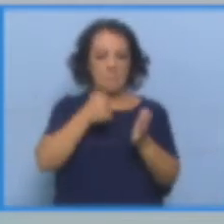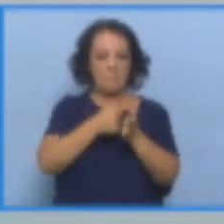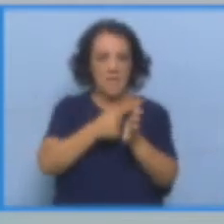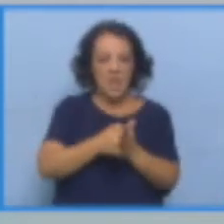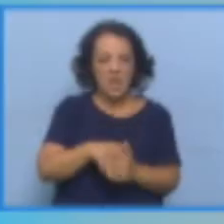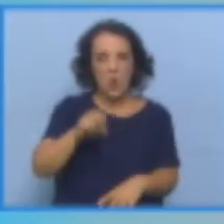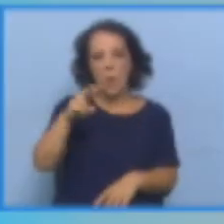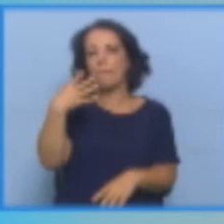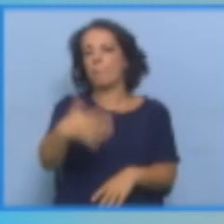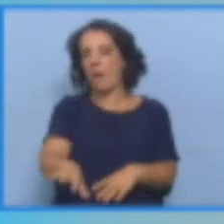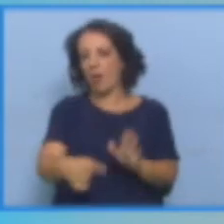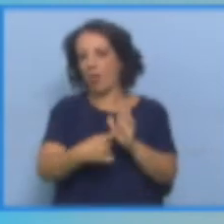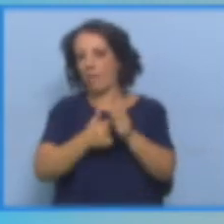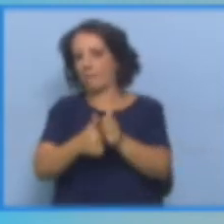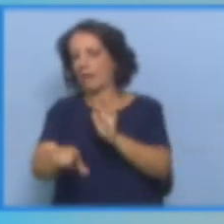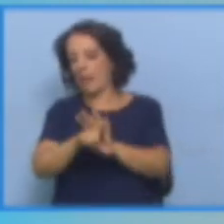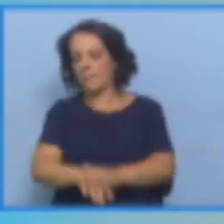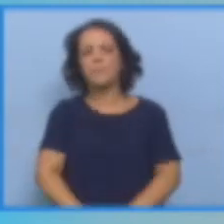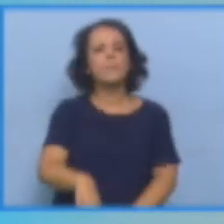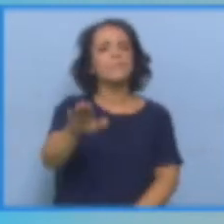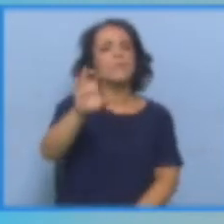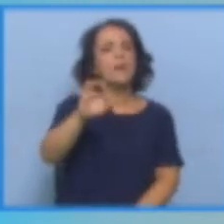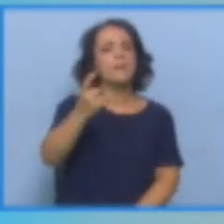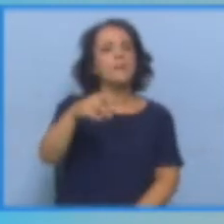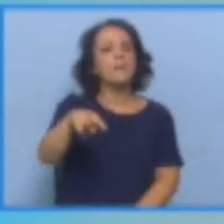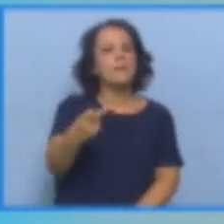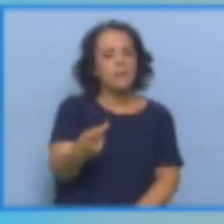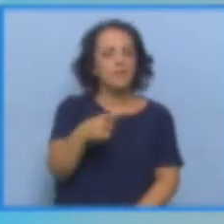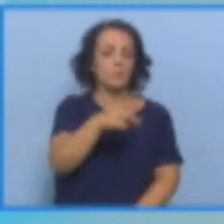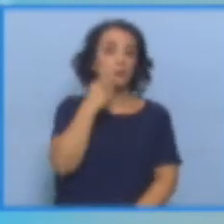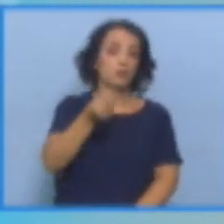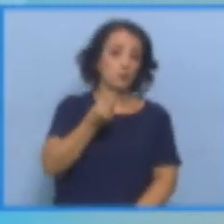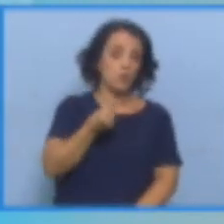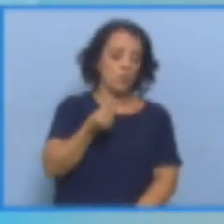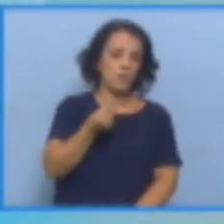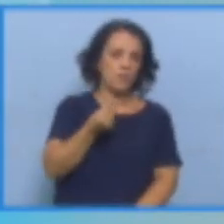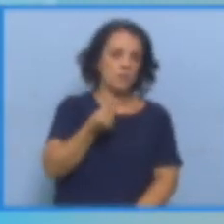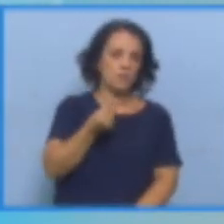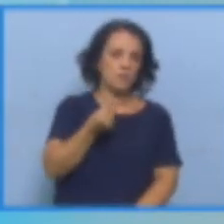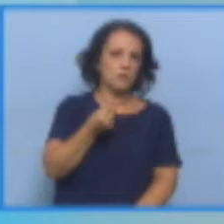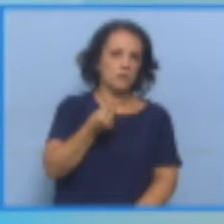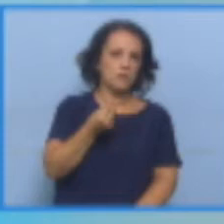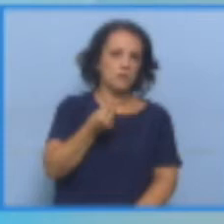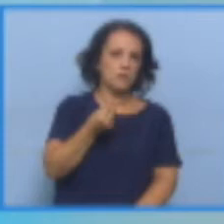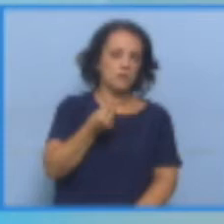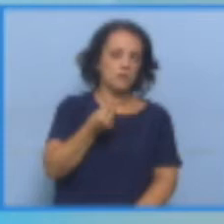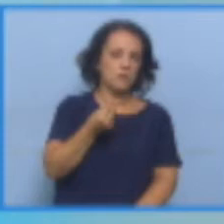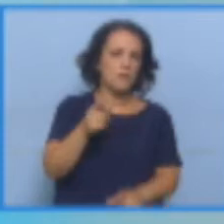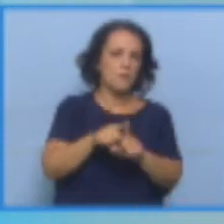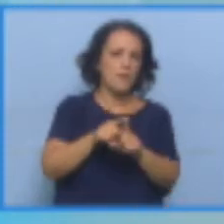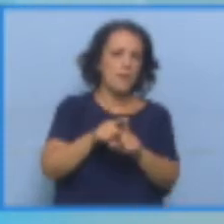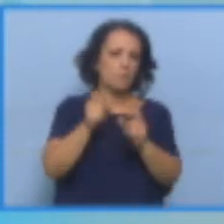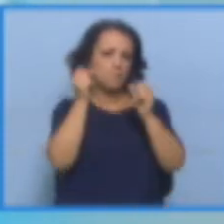interpretação toda a partir da lei. Catarina, também nos jovens parece ir despertando um bocadinho